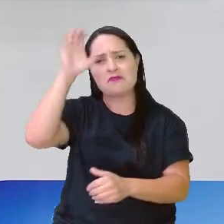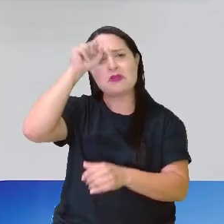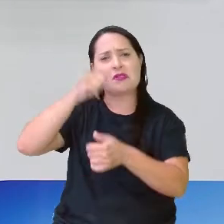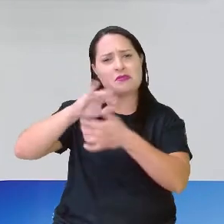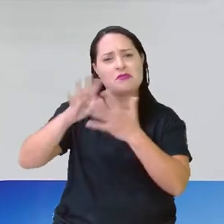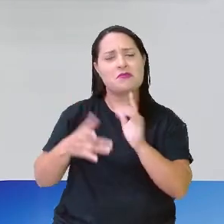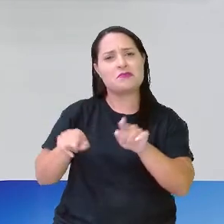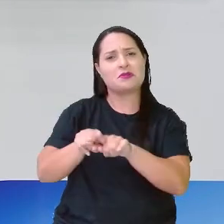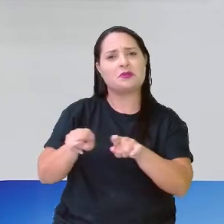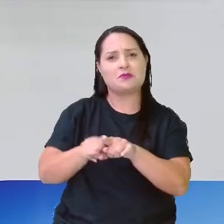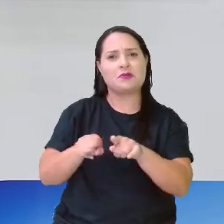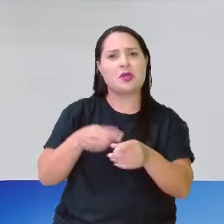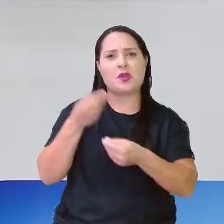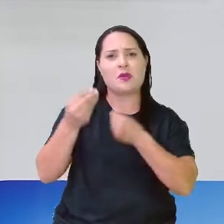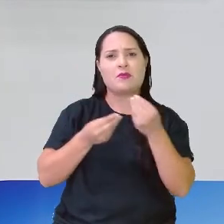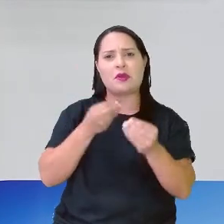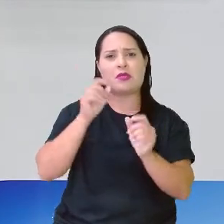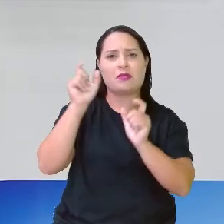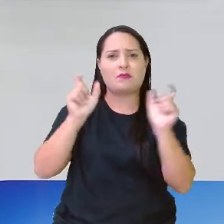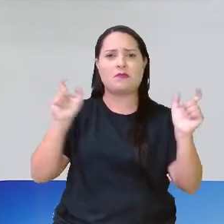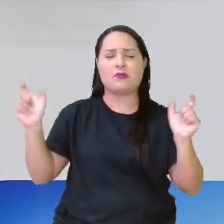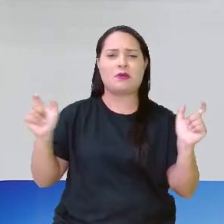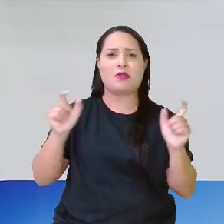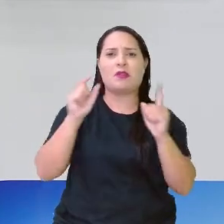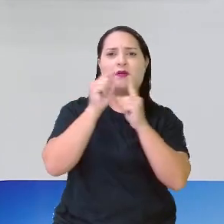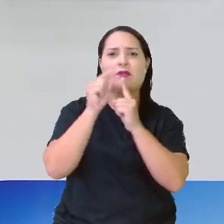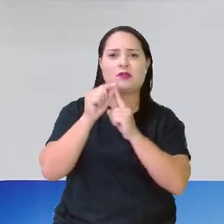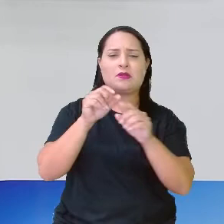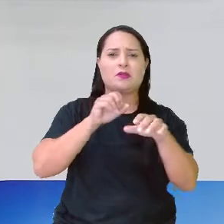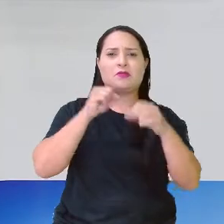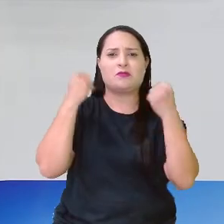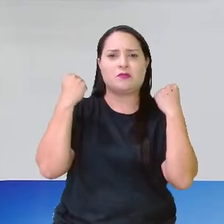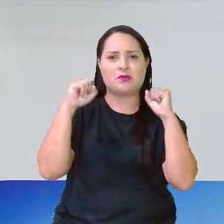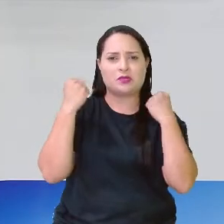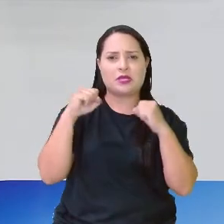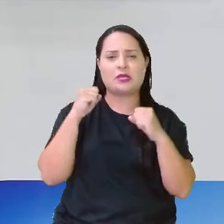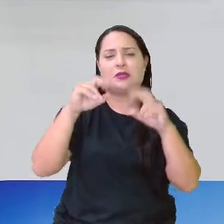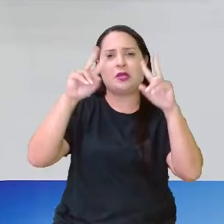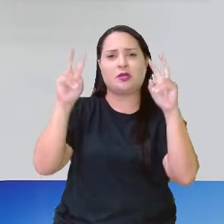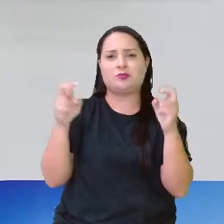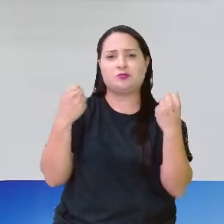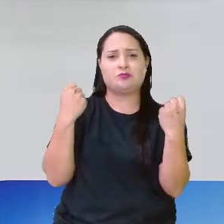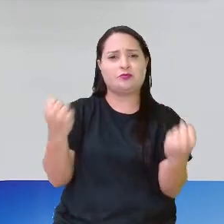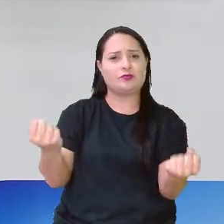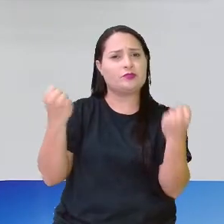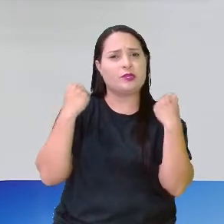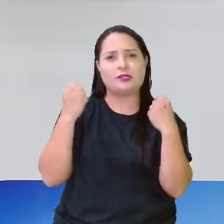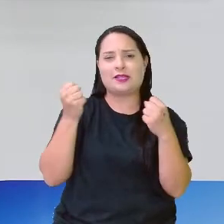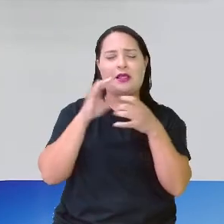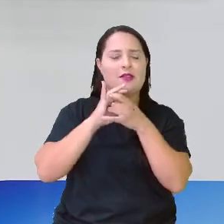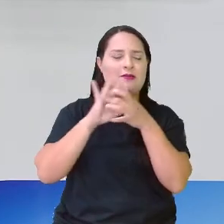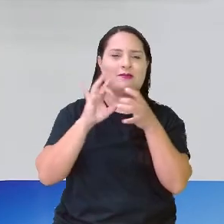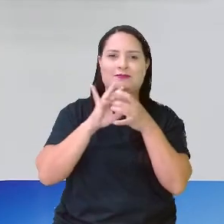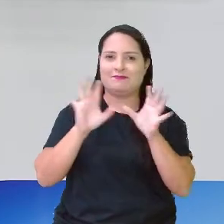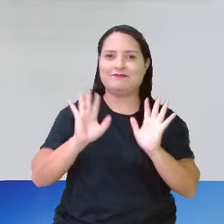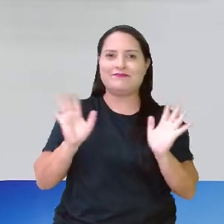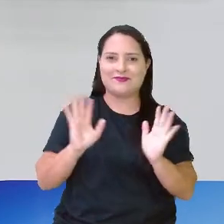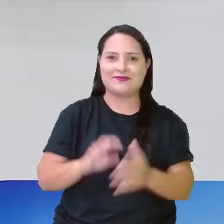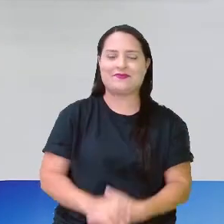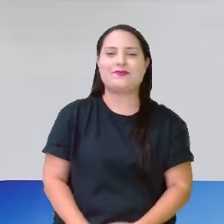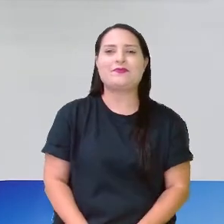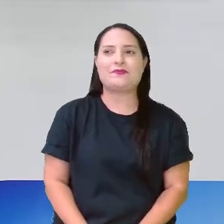né? Como é que a gente fala aí os termos da educação física, sobre o assunto de ginástica. Então, fiquem à vontade,